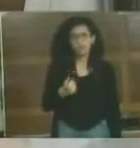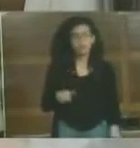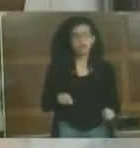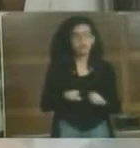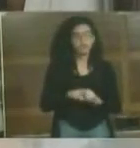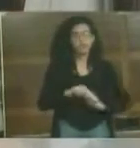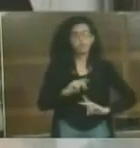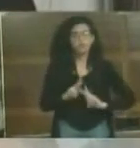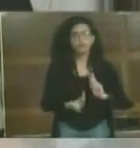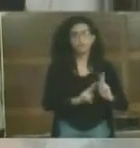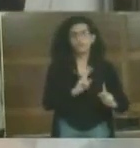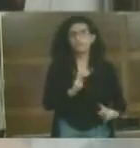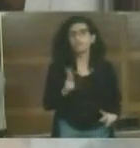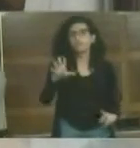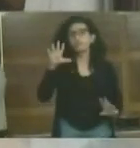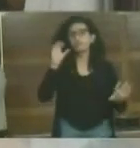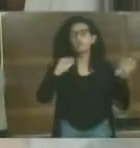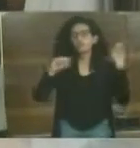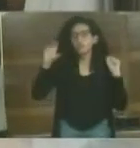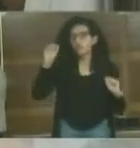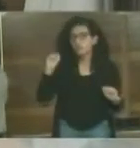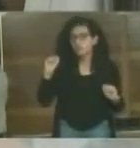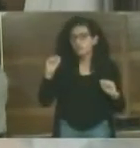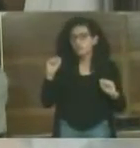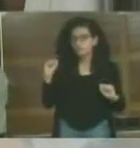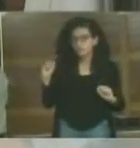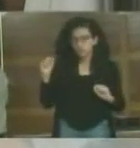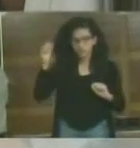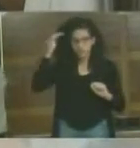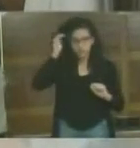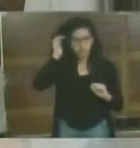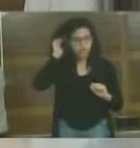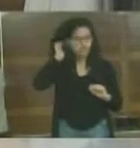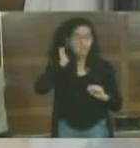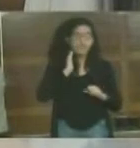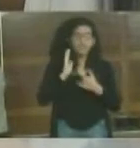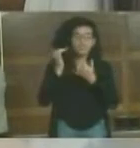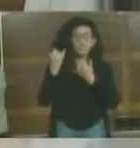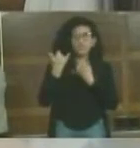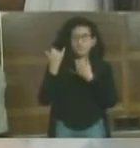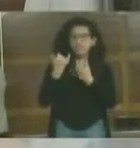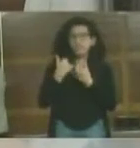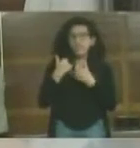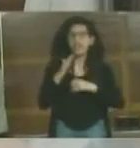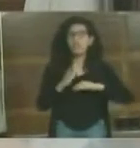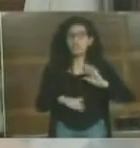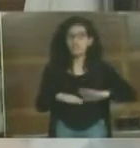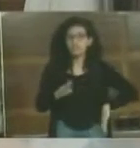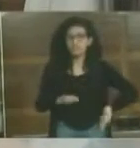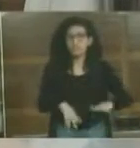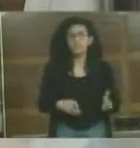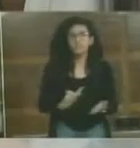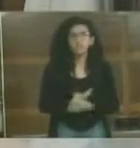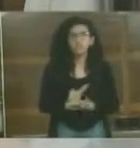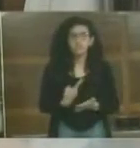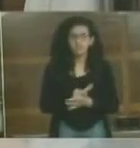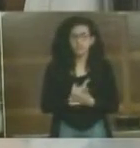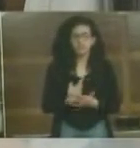o povo que sempre está ouvindo e recebe umas informações que, muitas das vezes, não